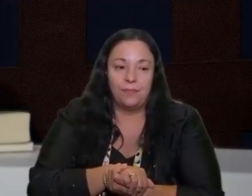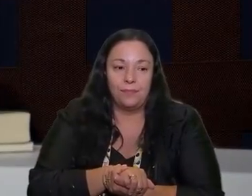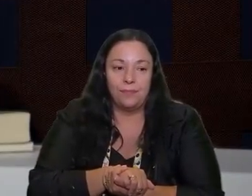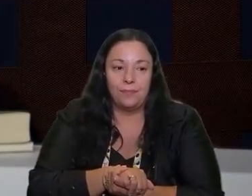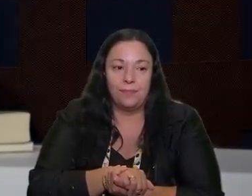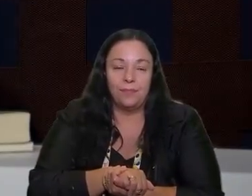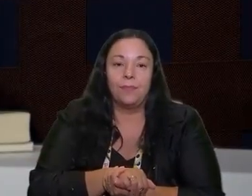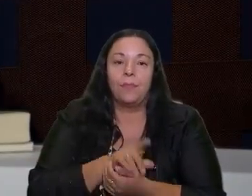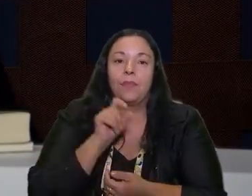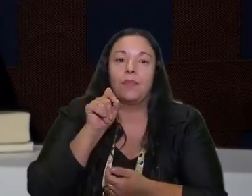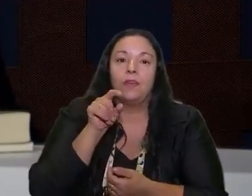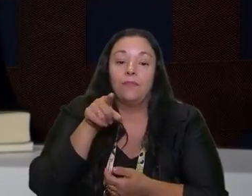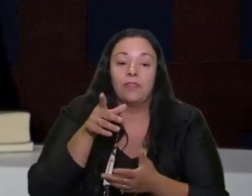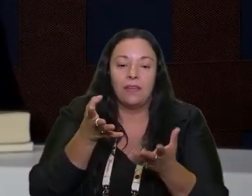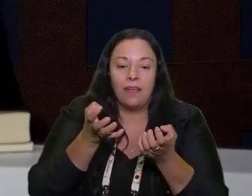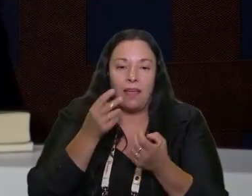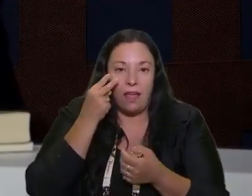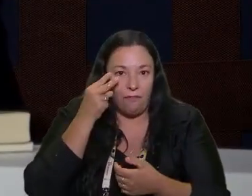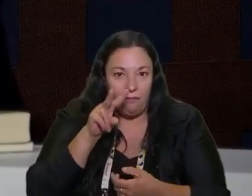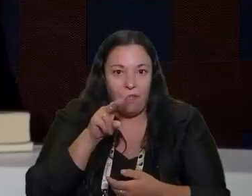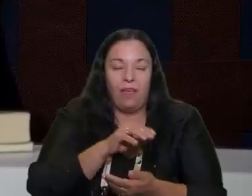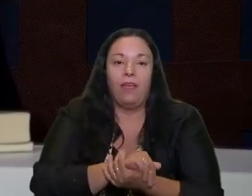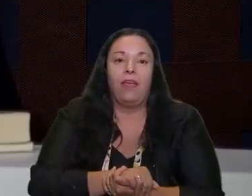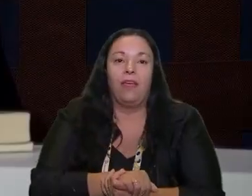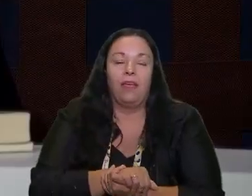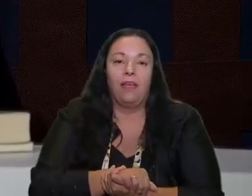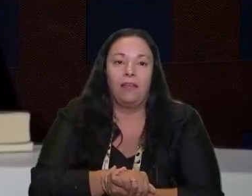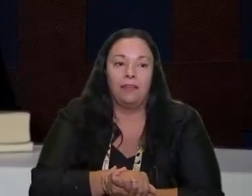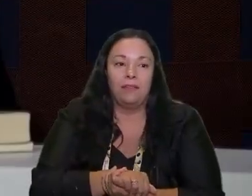curatorial, o que você quer ver, o que você...